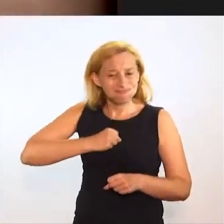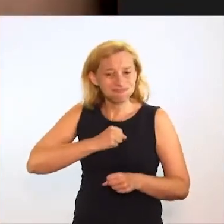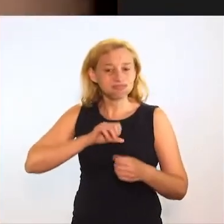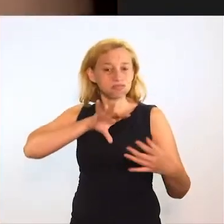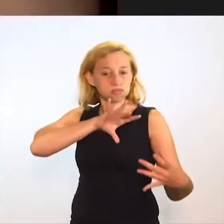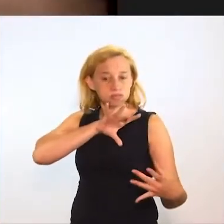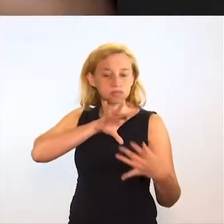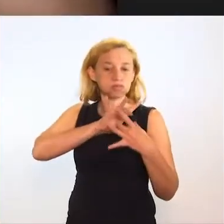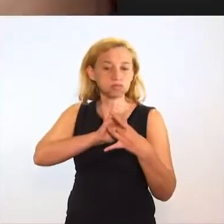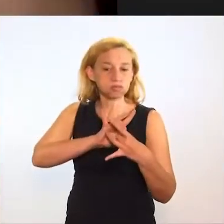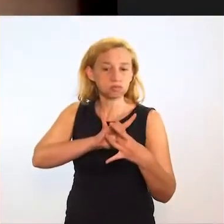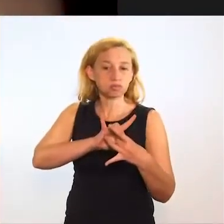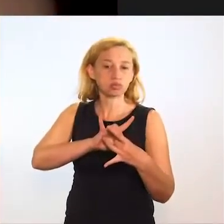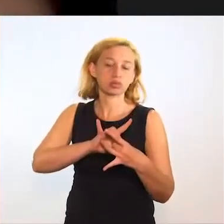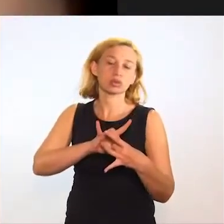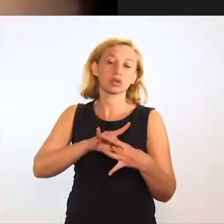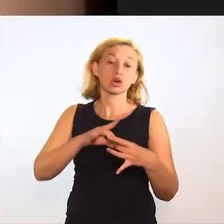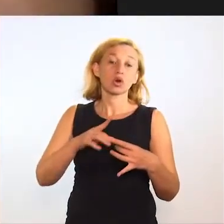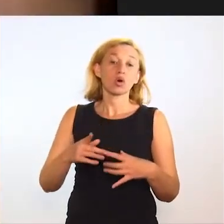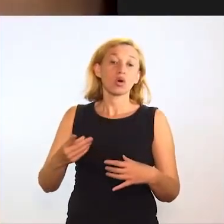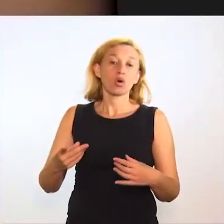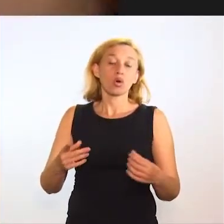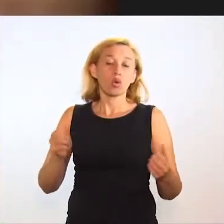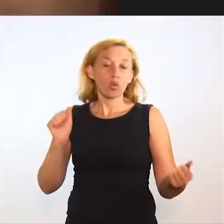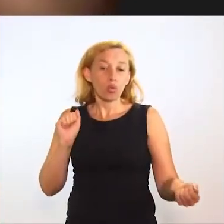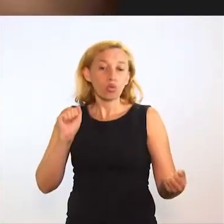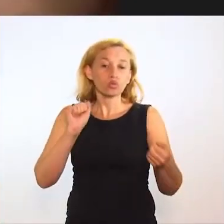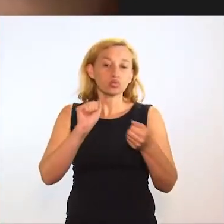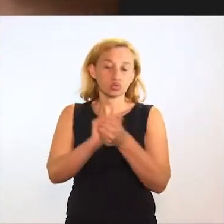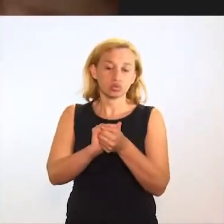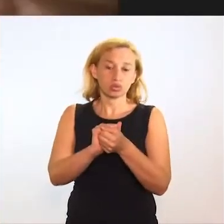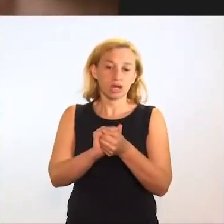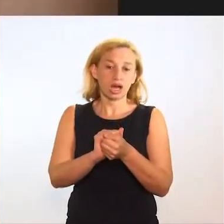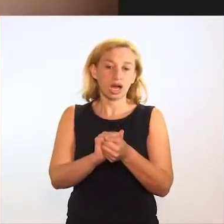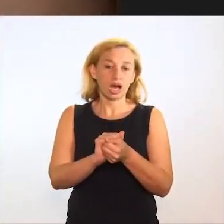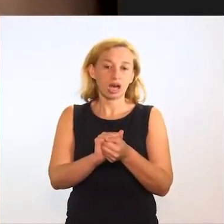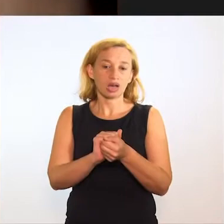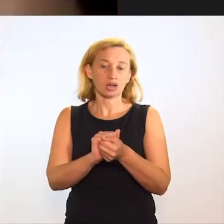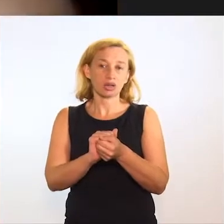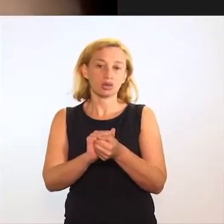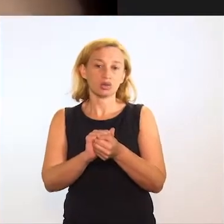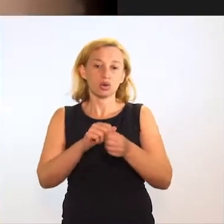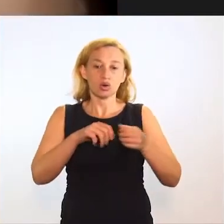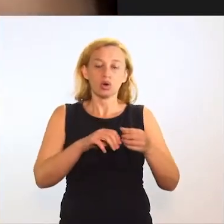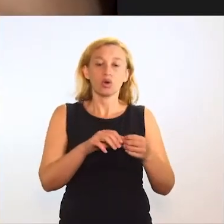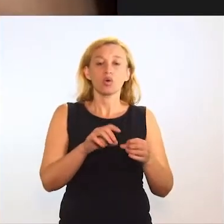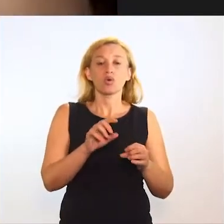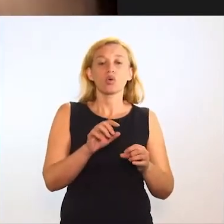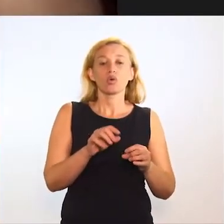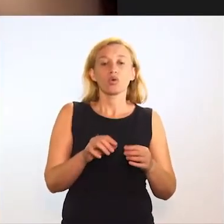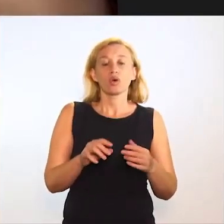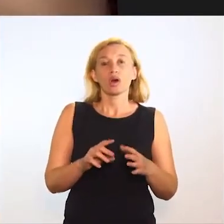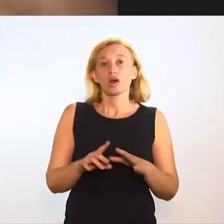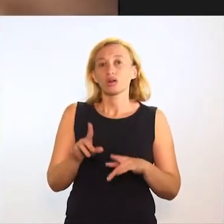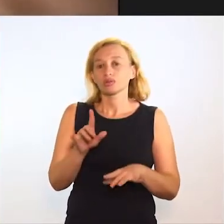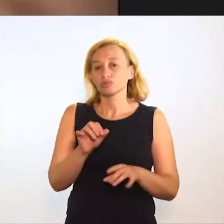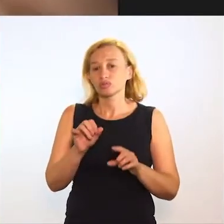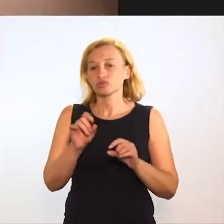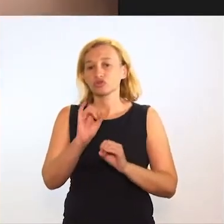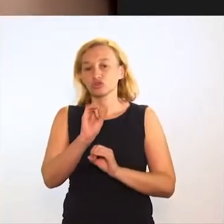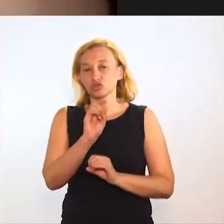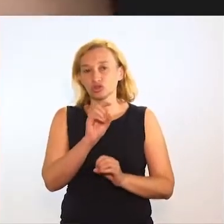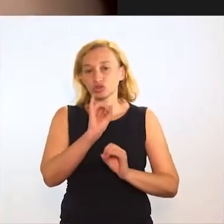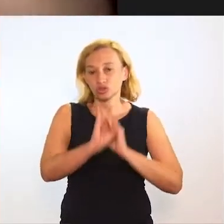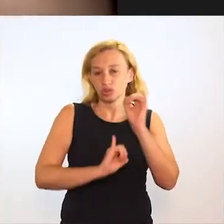unindo o físico com o virtual, né? O humano com o digital. Isso que é